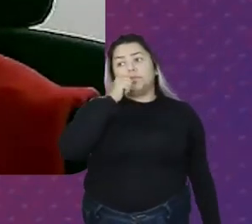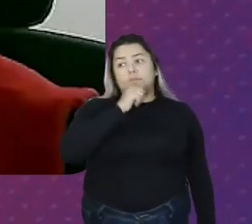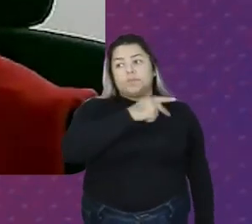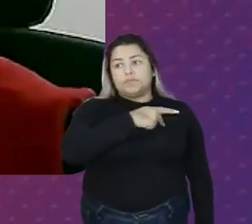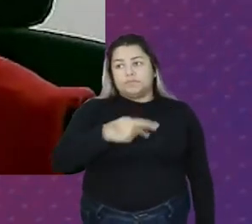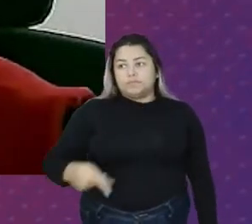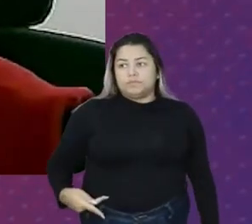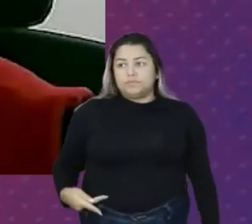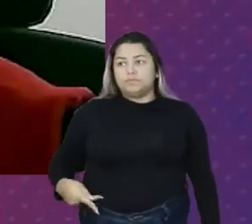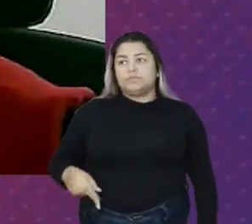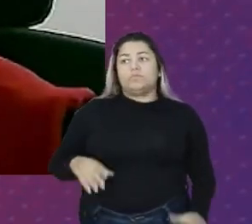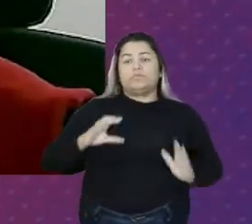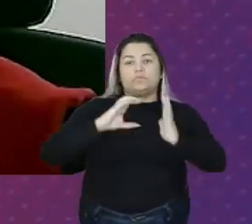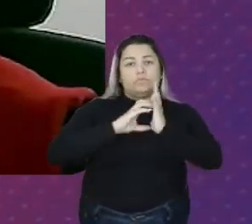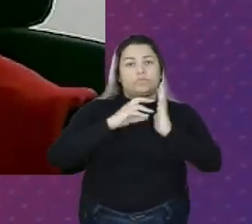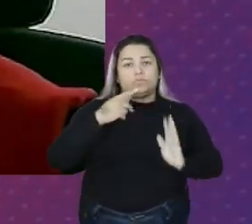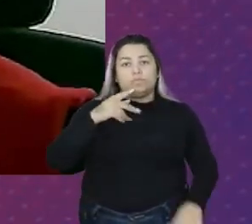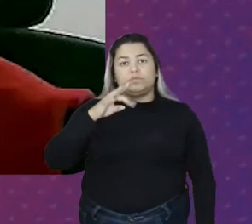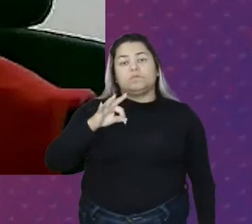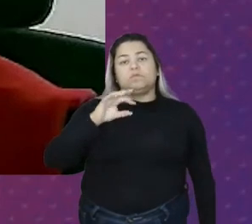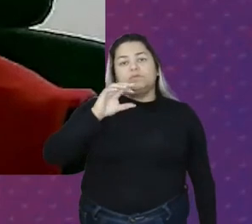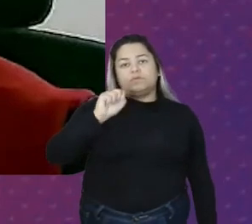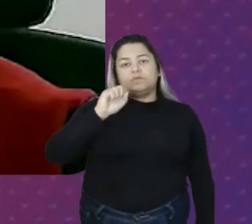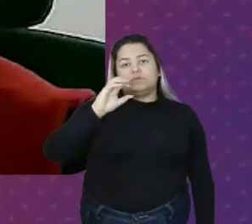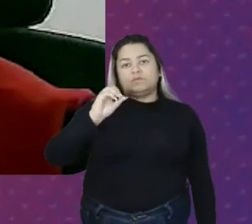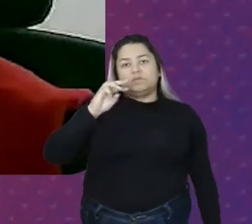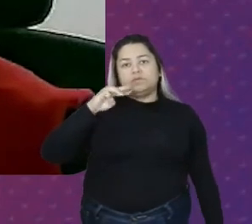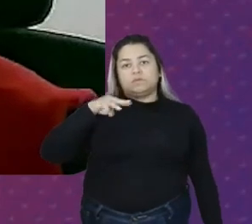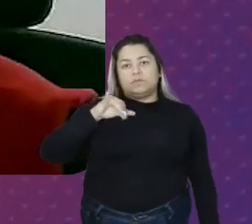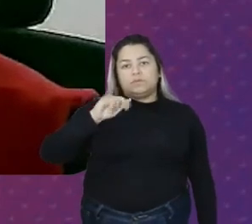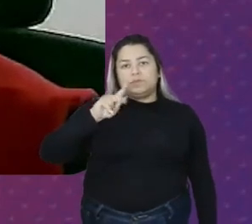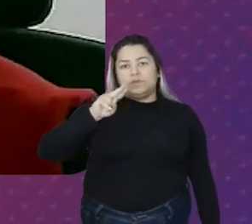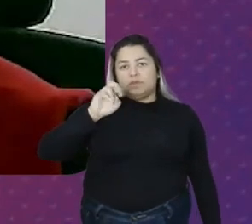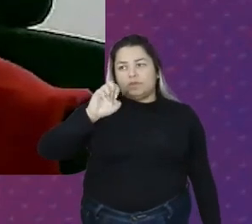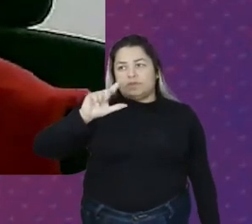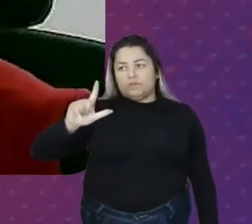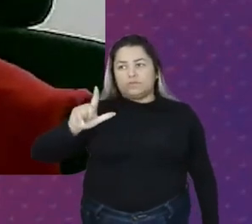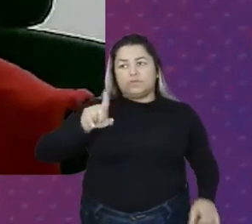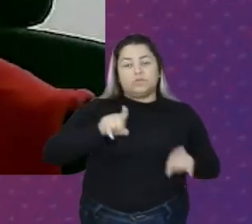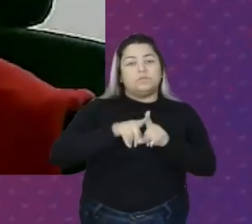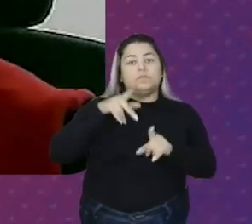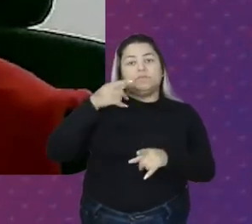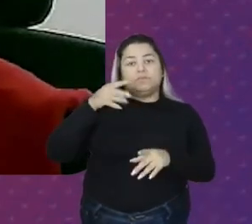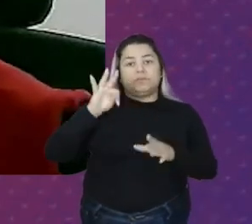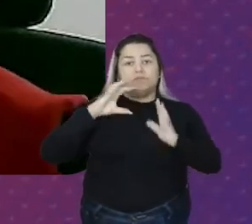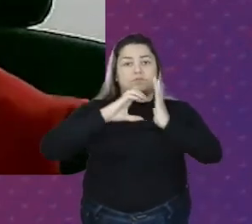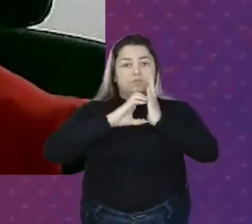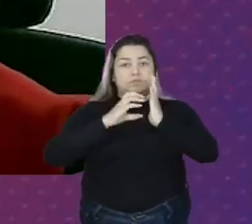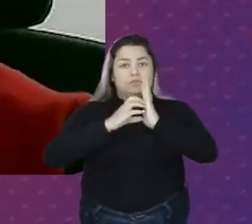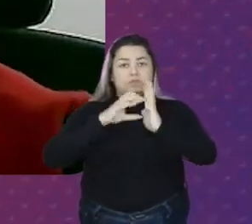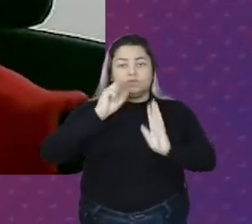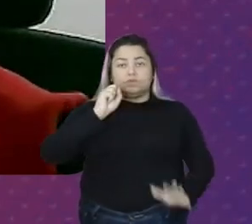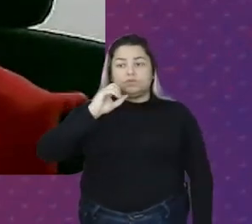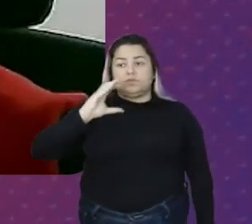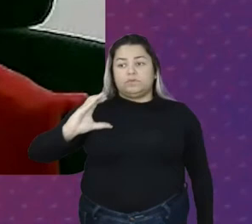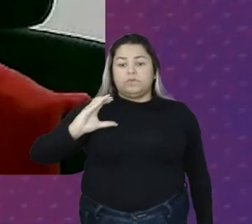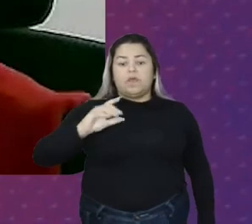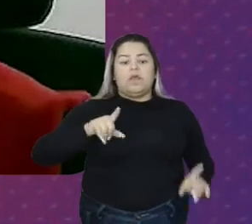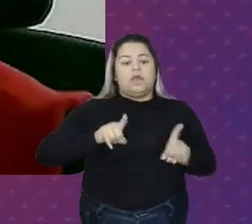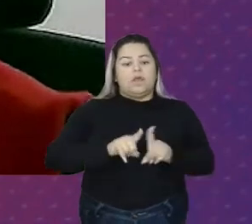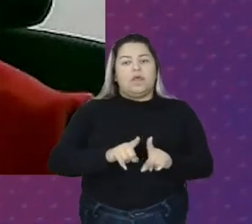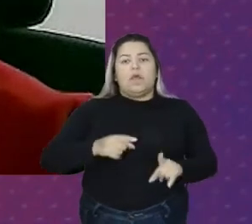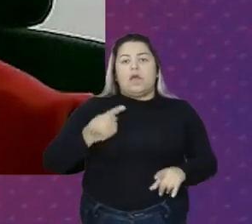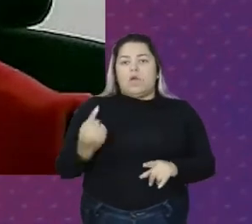dos Trabalhadores de São Miguel do Oeste, secretária estadual de mulheres do PT de Santa Catarina e a única